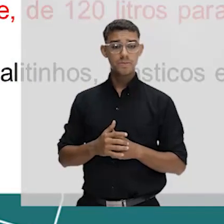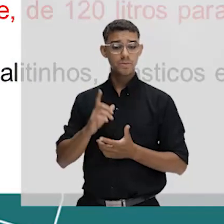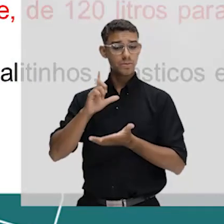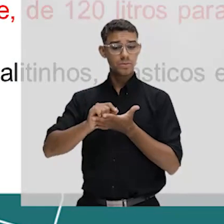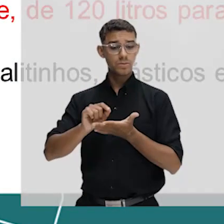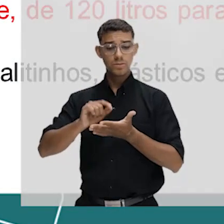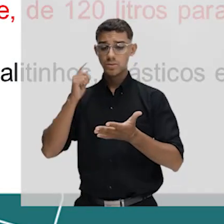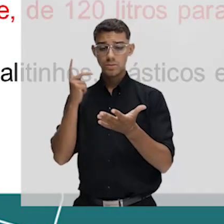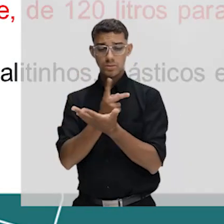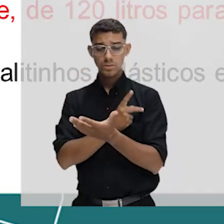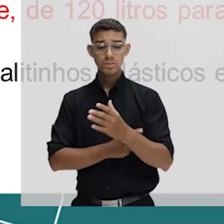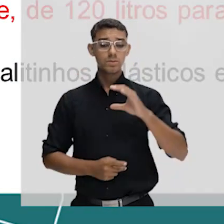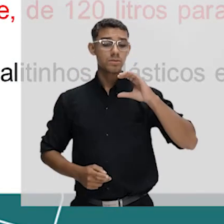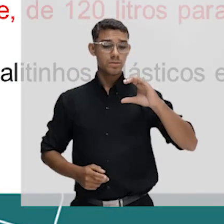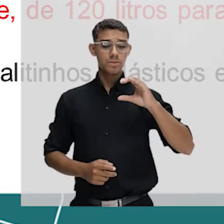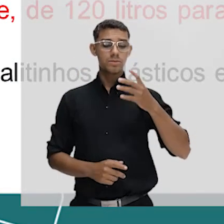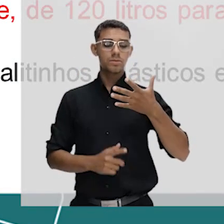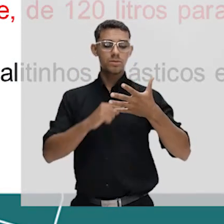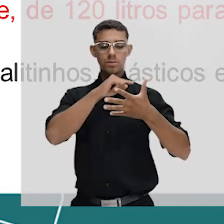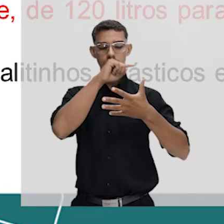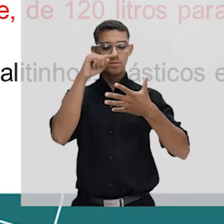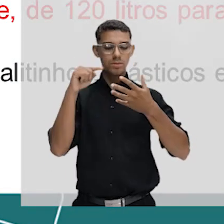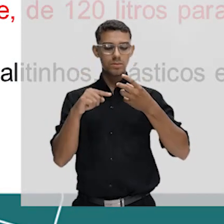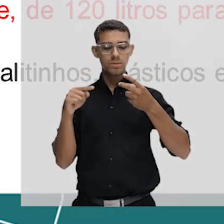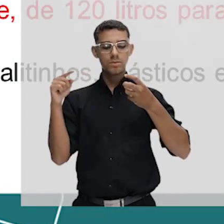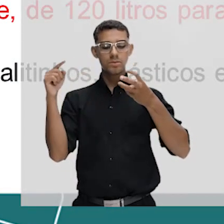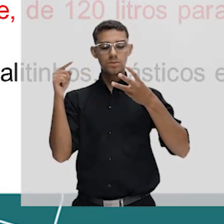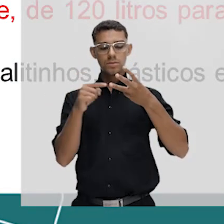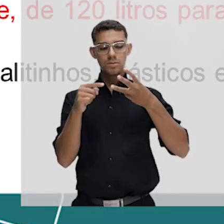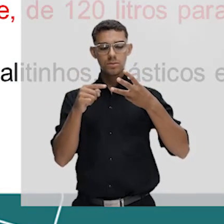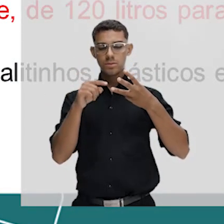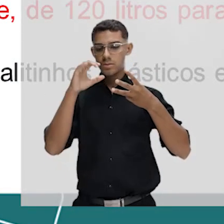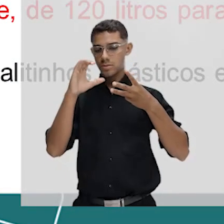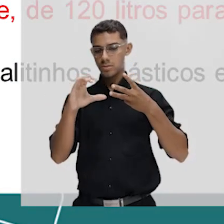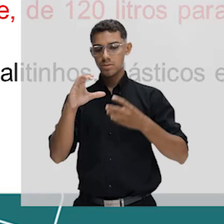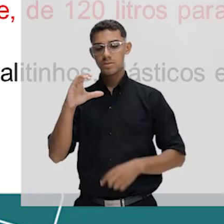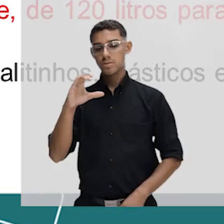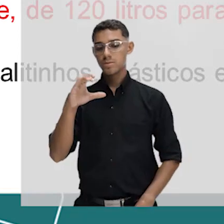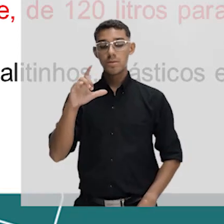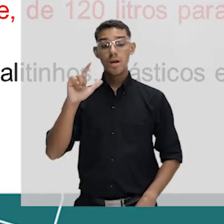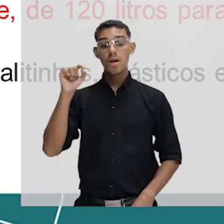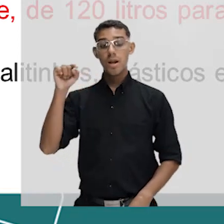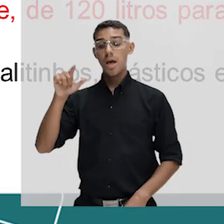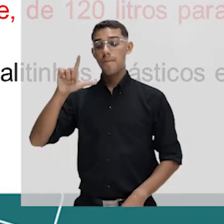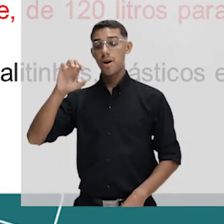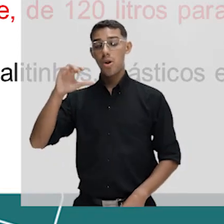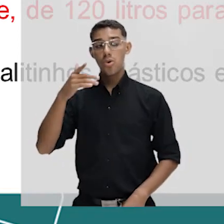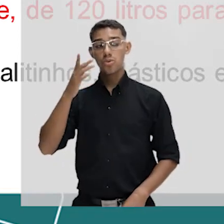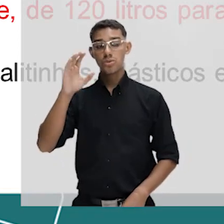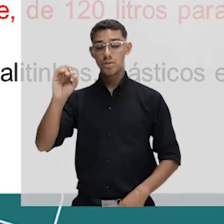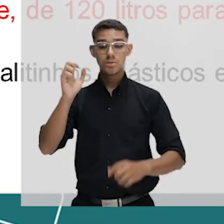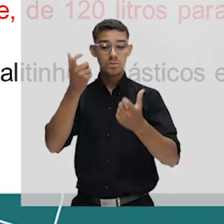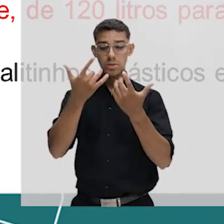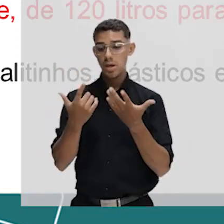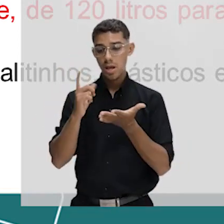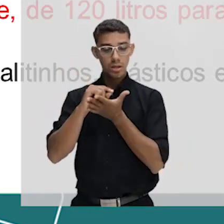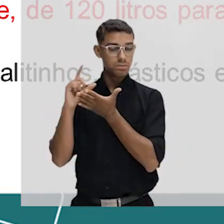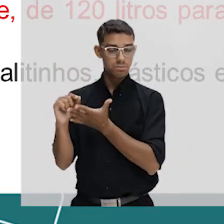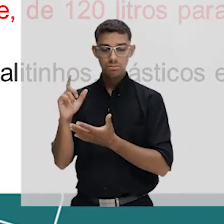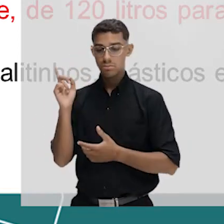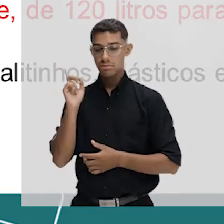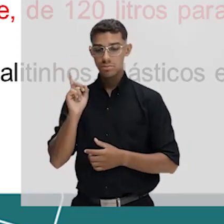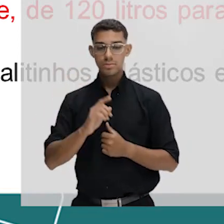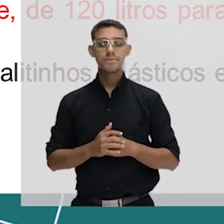artigo é aqui. A partir de fevereiro é uma locução, né, turma? Aí não está funcionando como artigo definido, tá